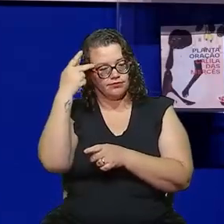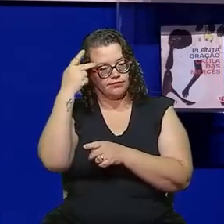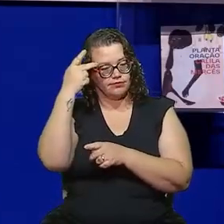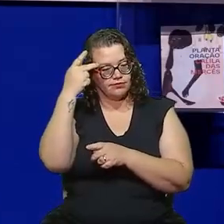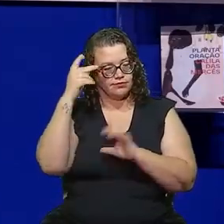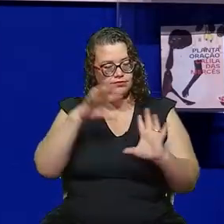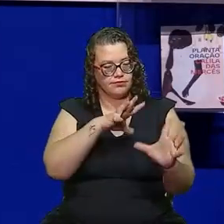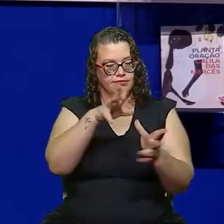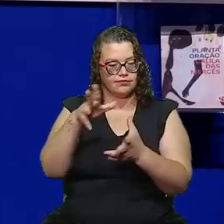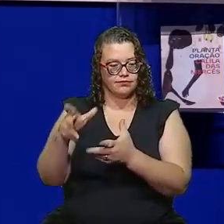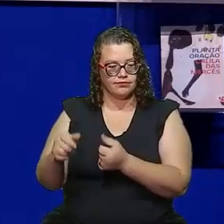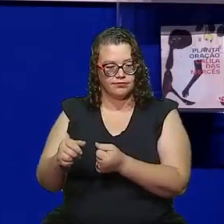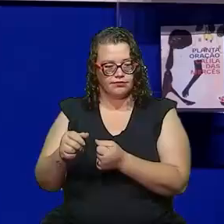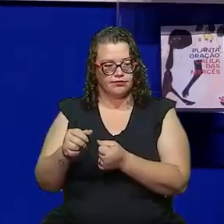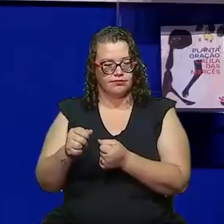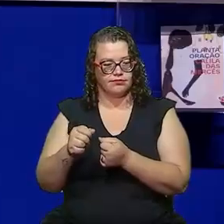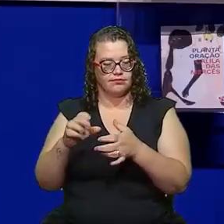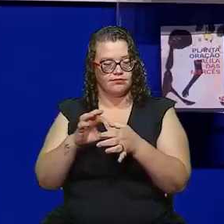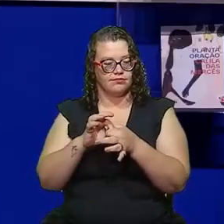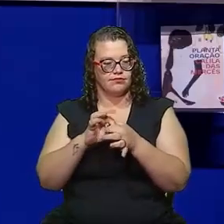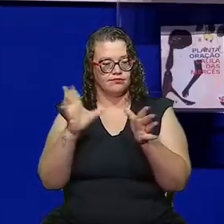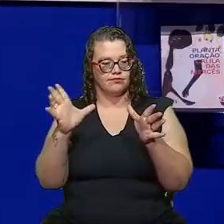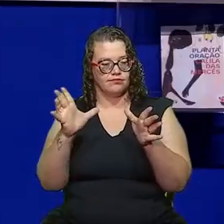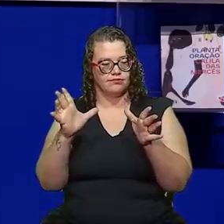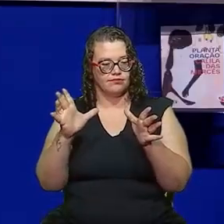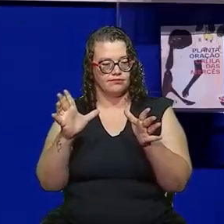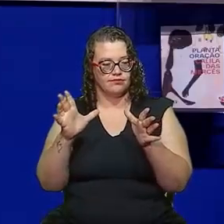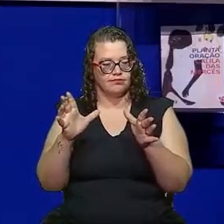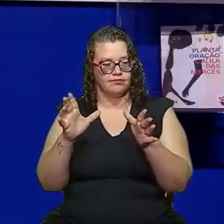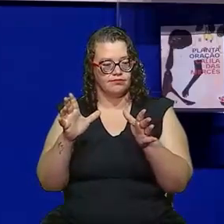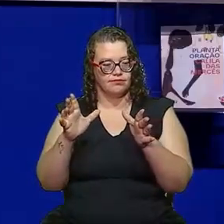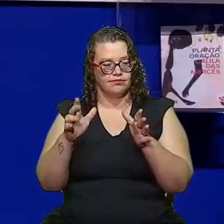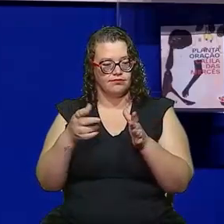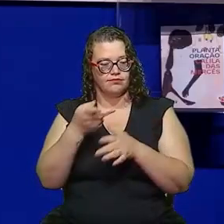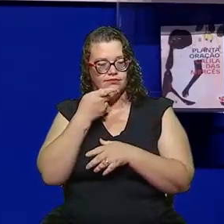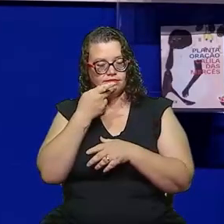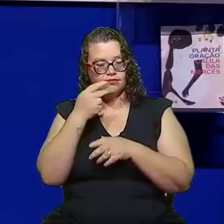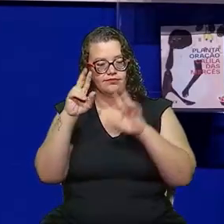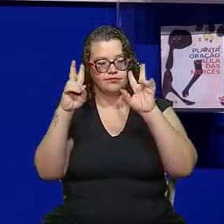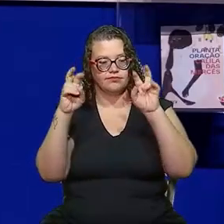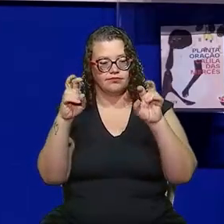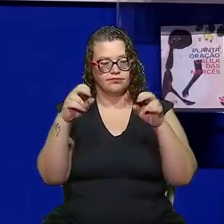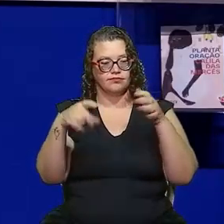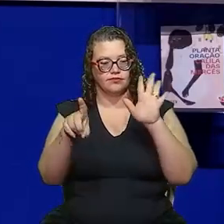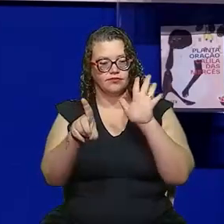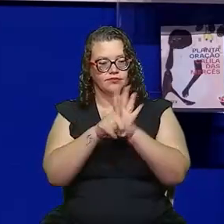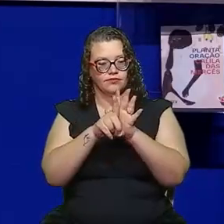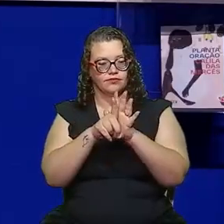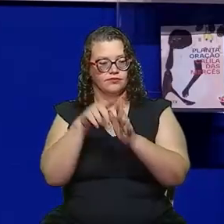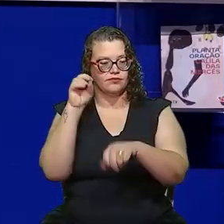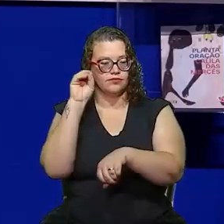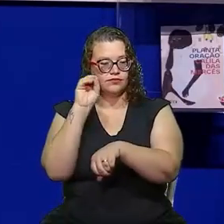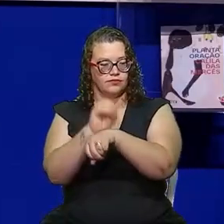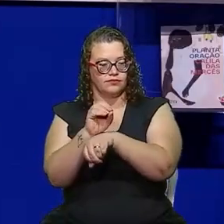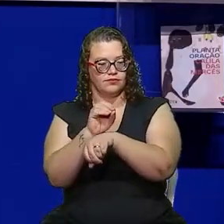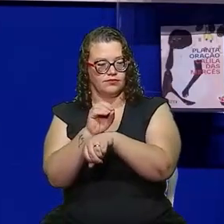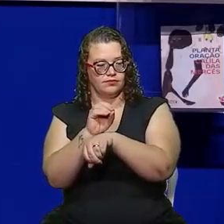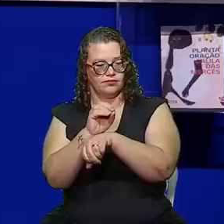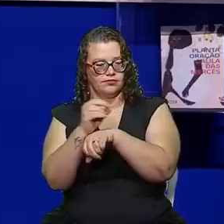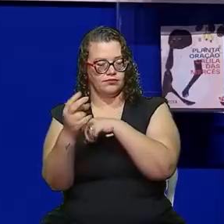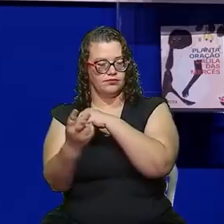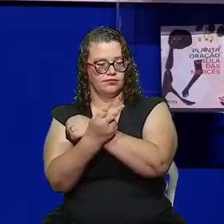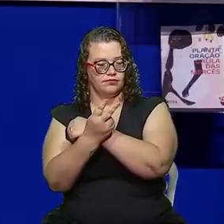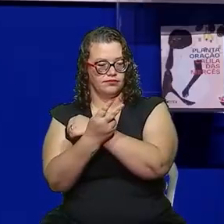o neoliberalismo, como eu digo aqui, o direito que protege o neoliberalismo é